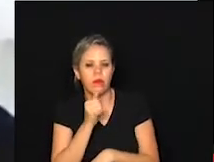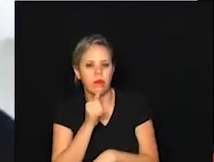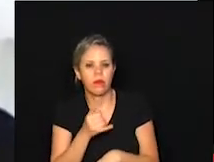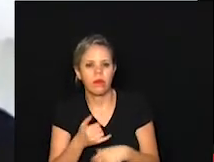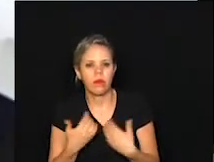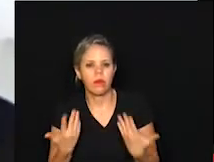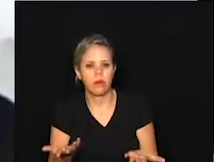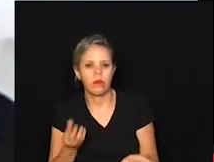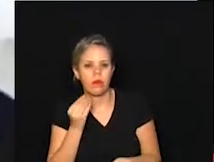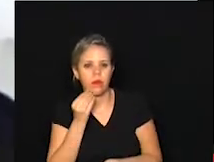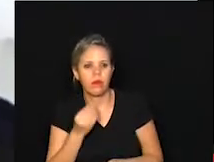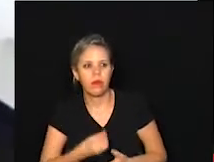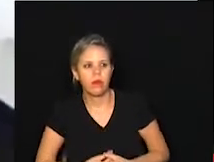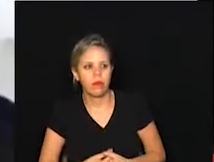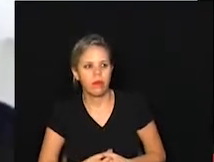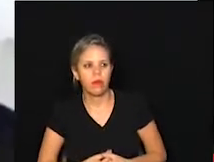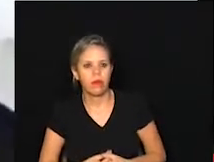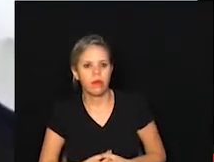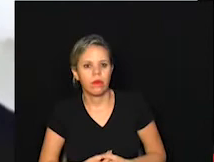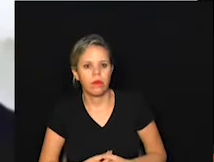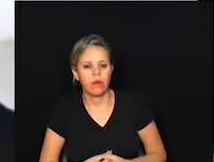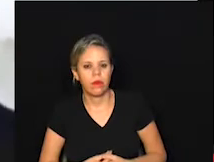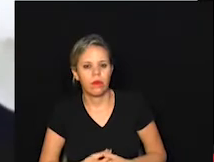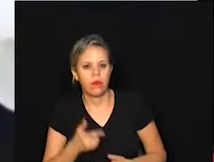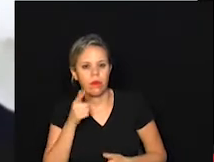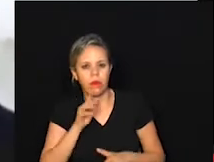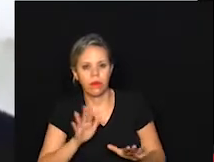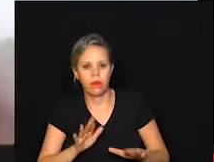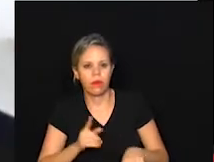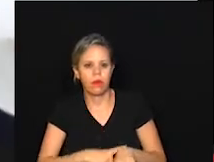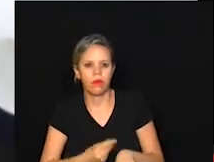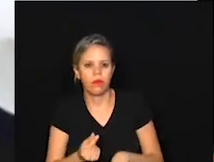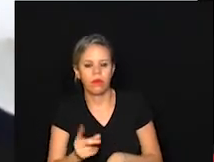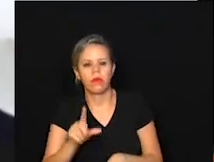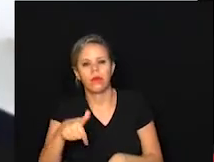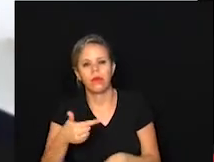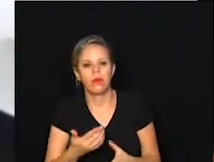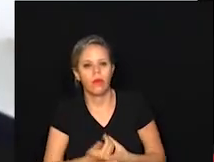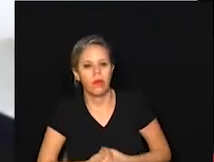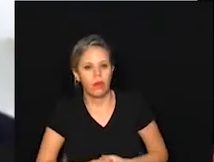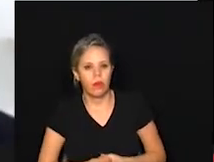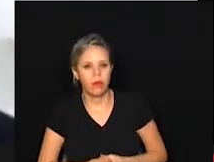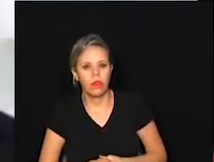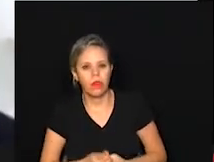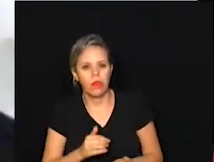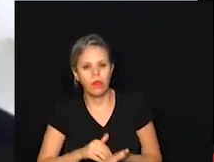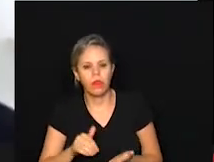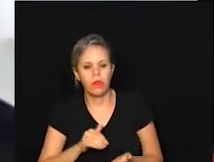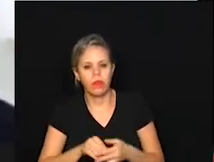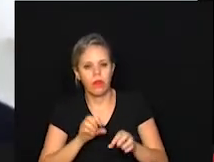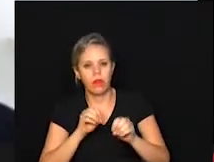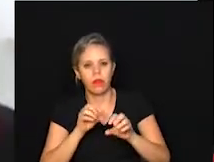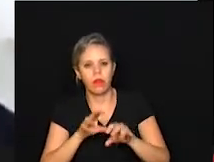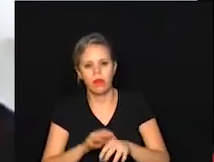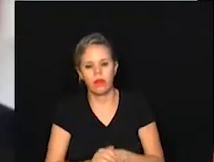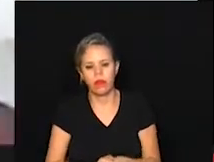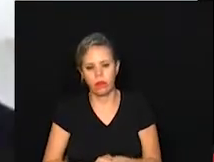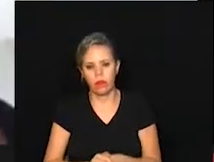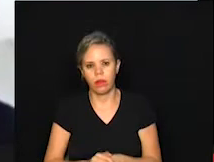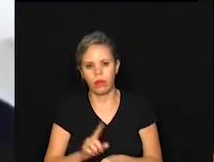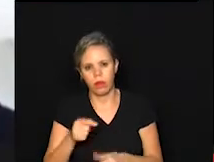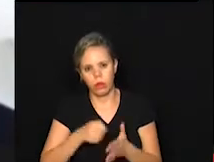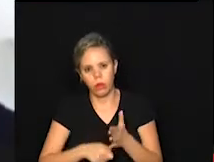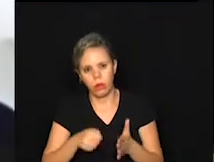muito oportuna. Também não vou, talvez, conseguir ficar muito tempo, que daqui a pouco eu tenho uma reunião com o secretário de Educação e a pauta é